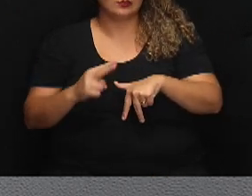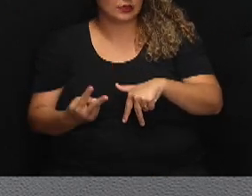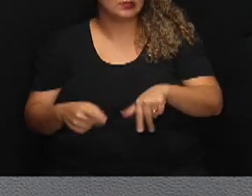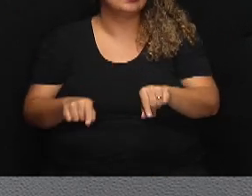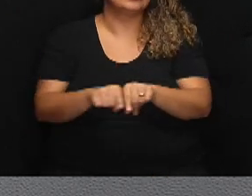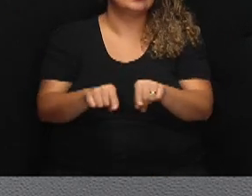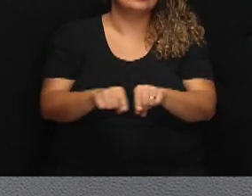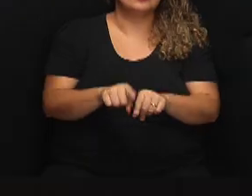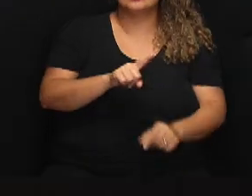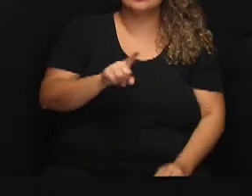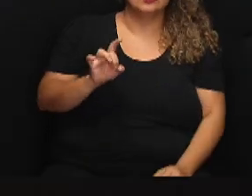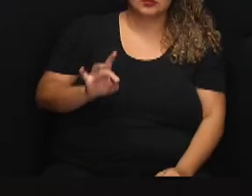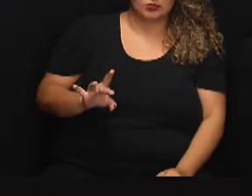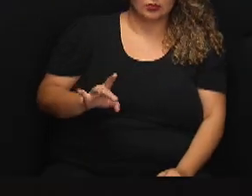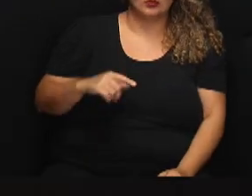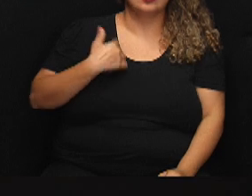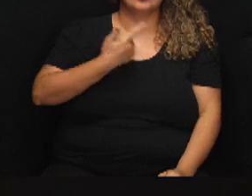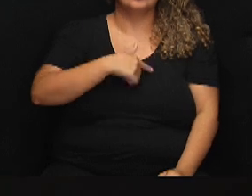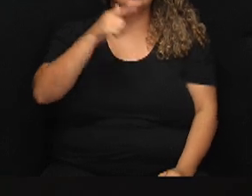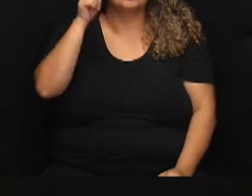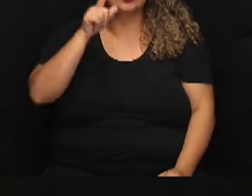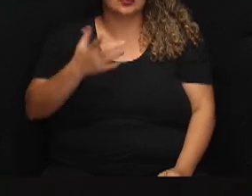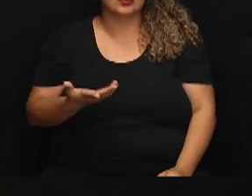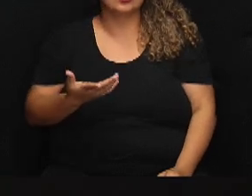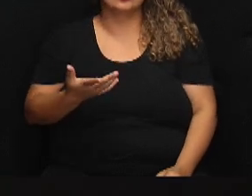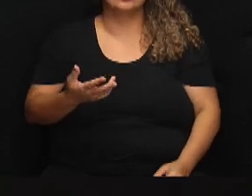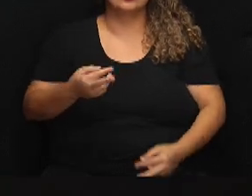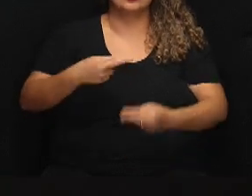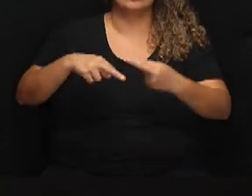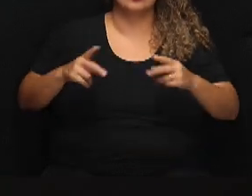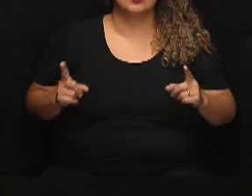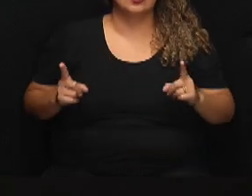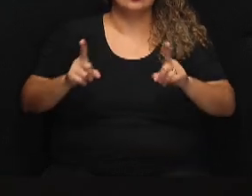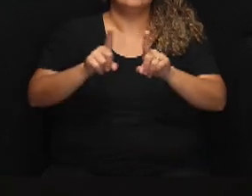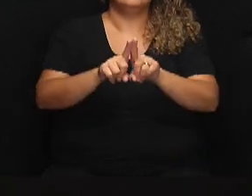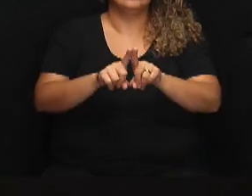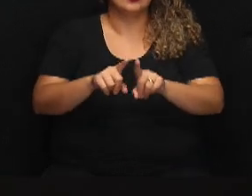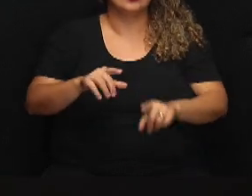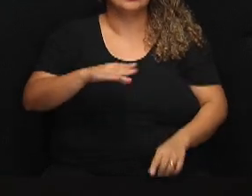só isso, mas que a gente também consiga estreitar laços com as cidades irmãs